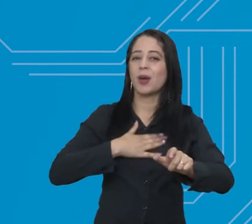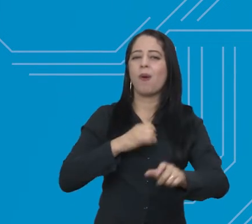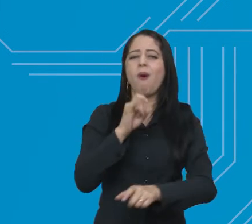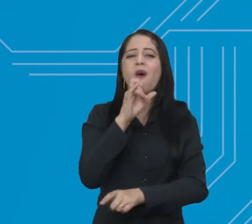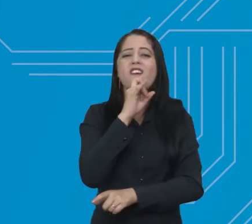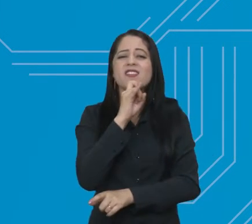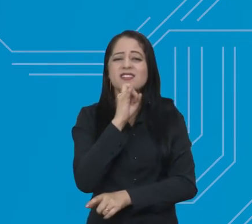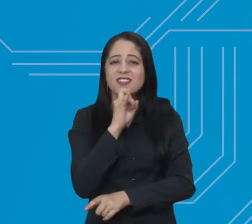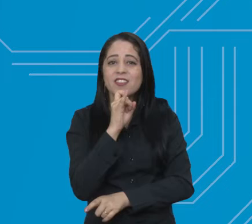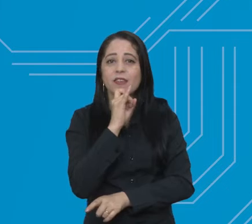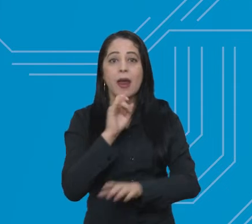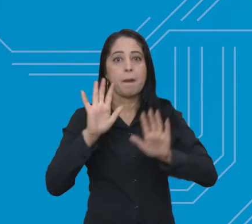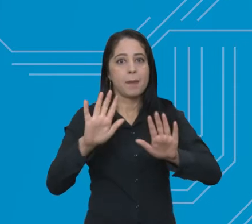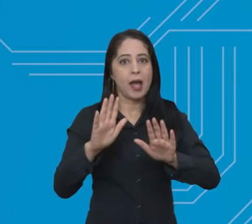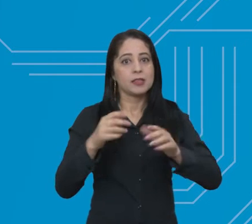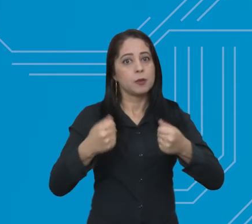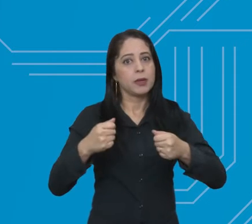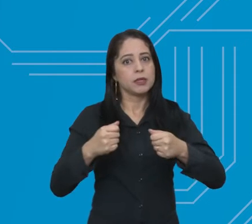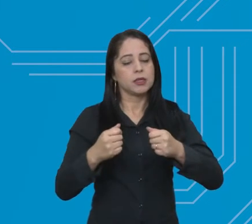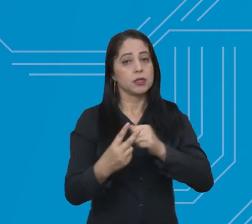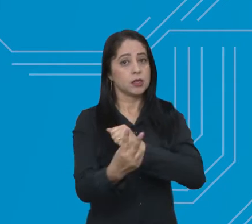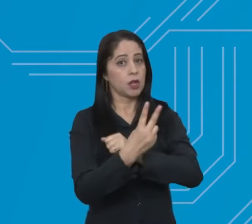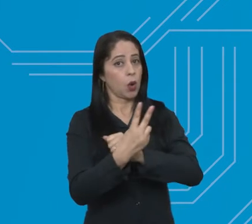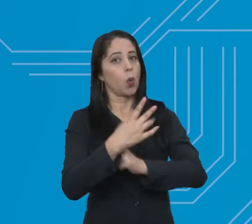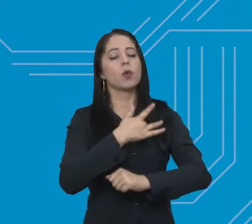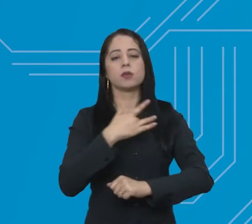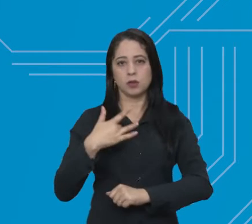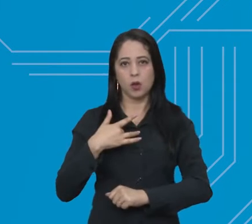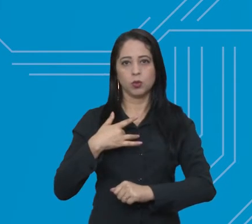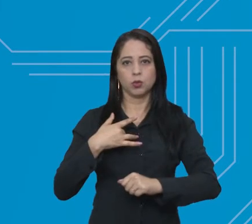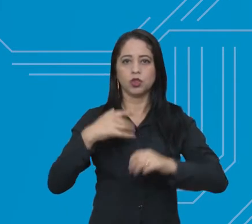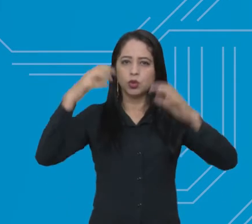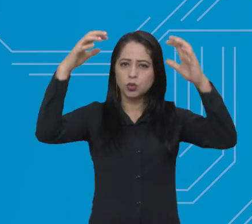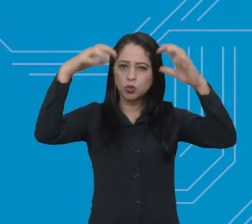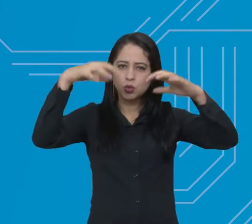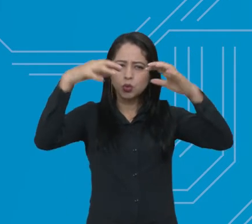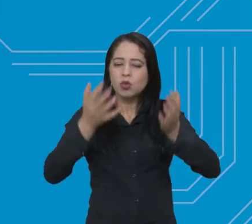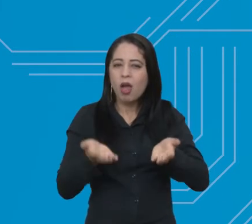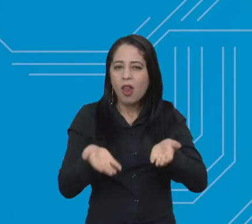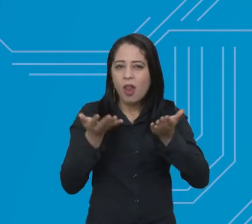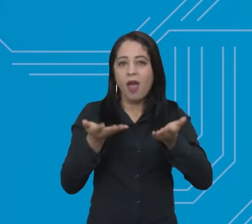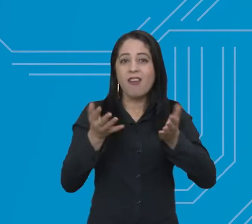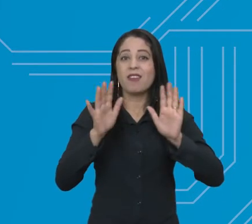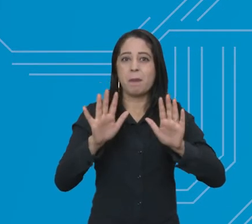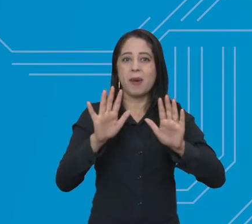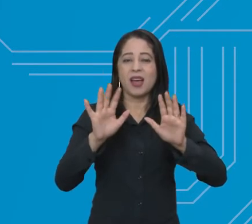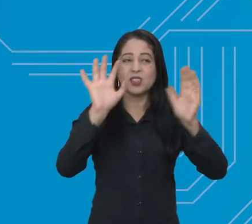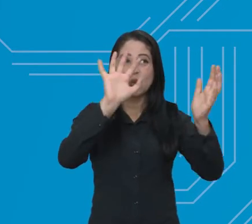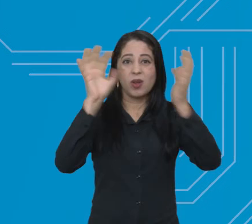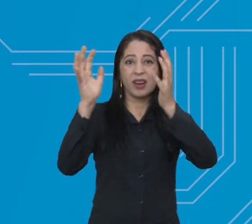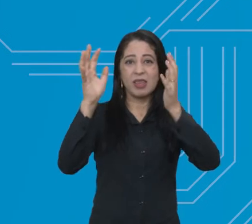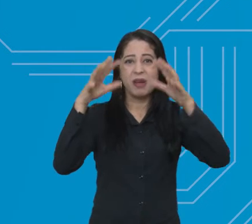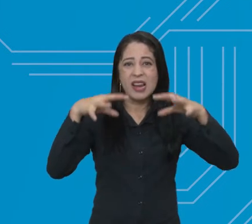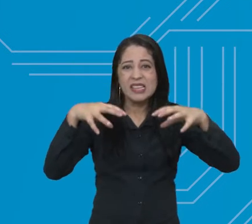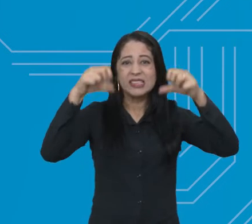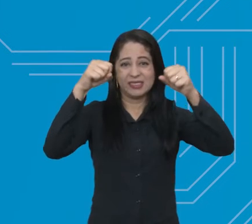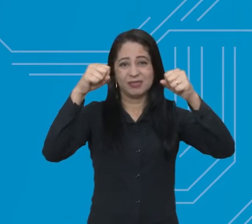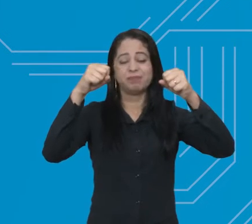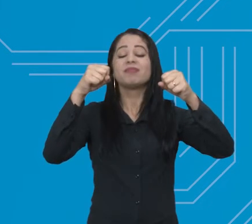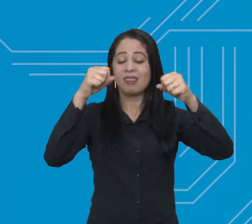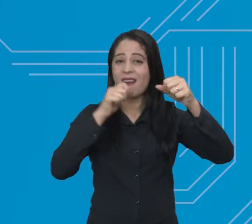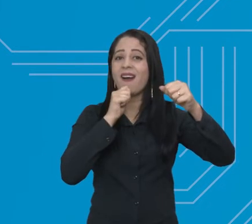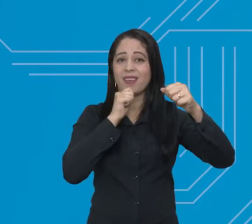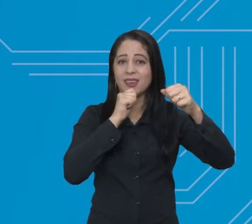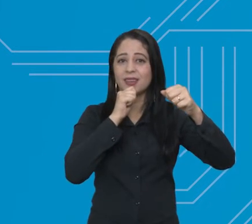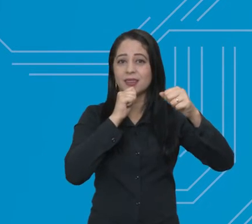ano também requer cuidados com a saúde. Apesar da chuvinha que tem caído nos últimos dias, o tempo continua seco e a baixa